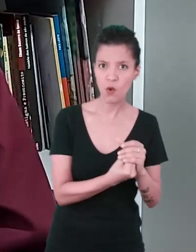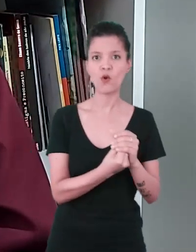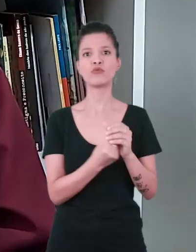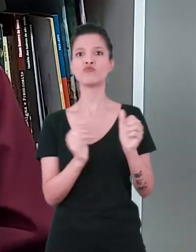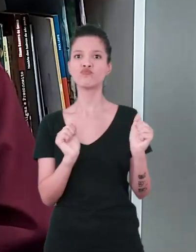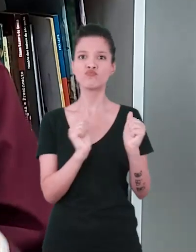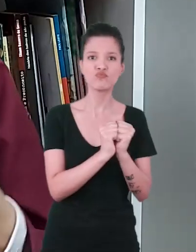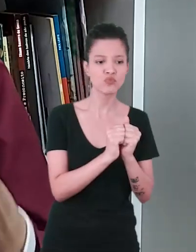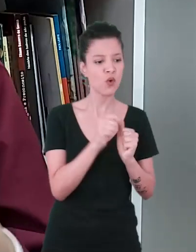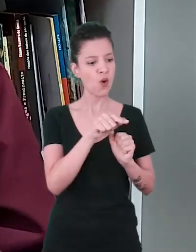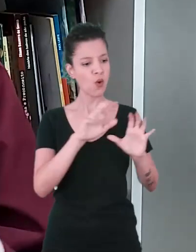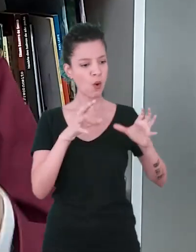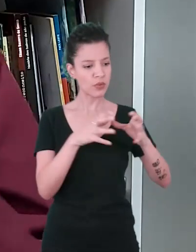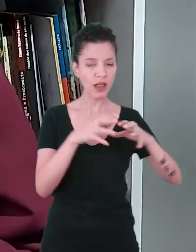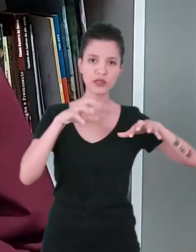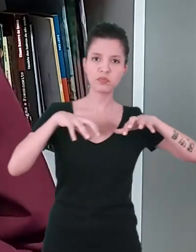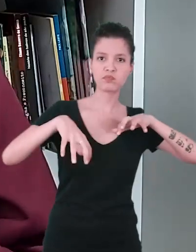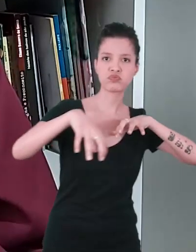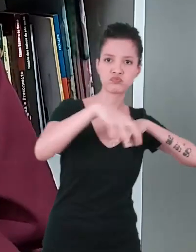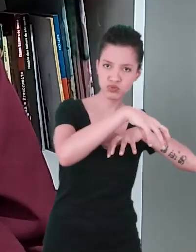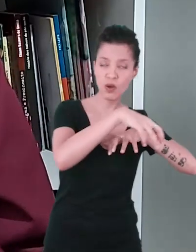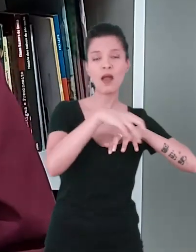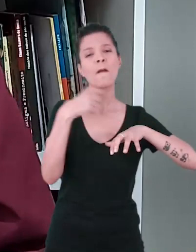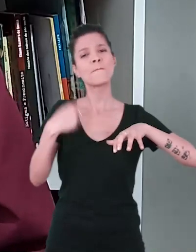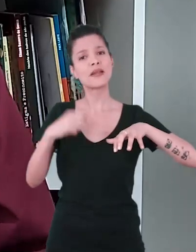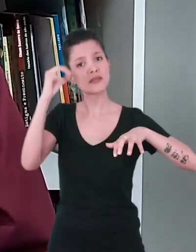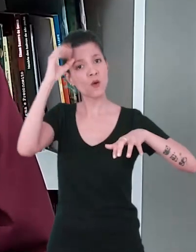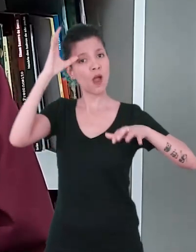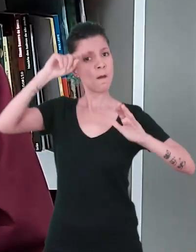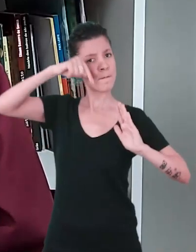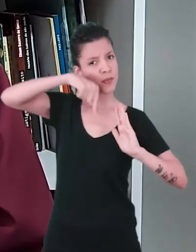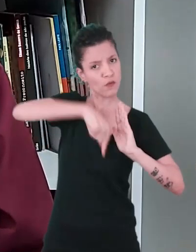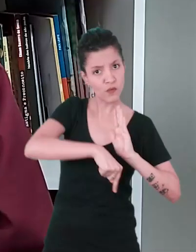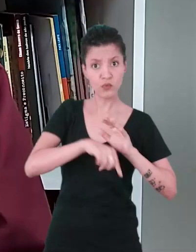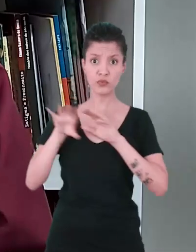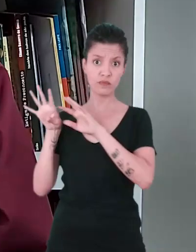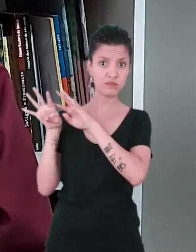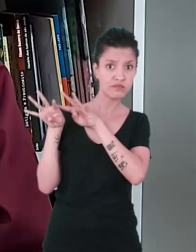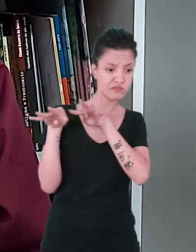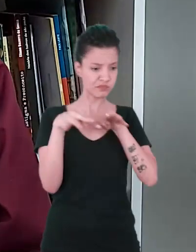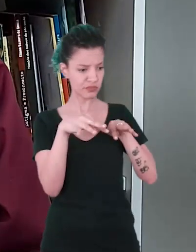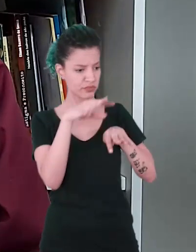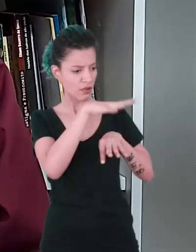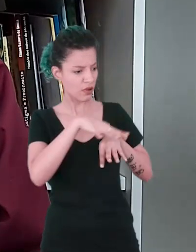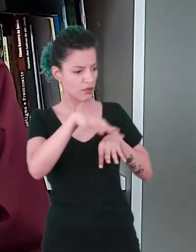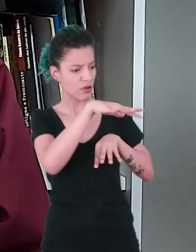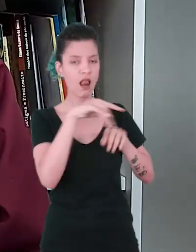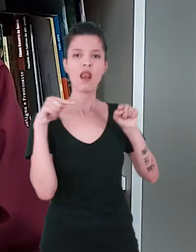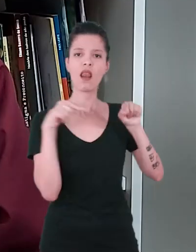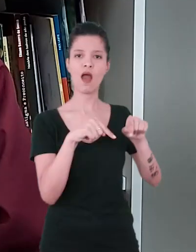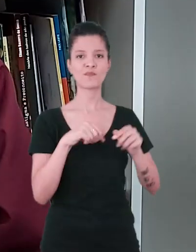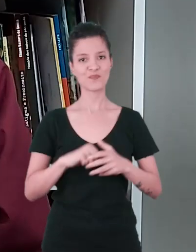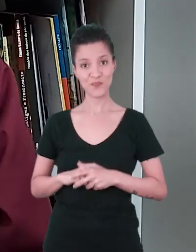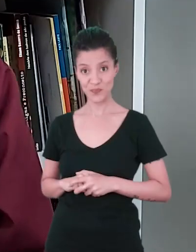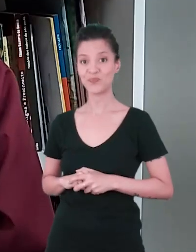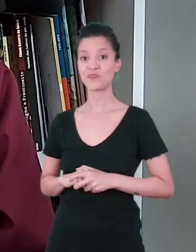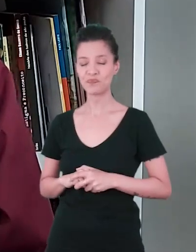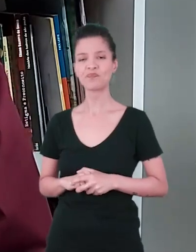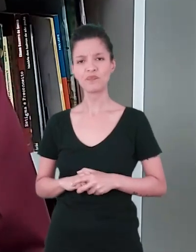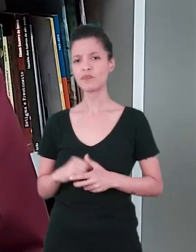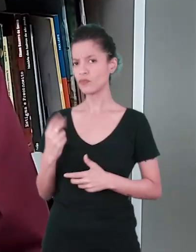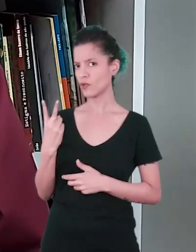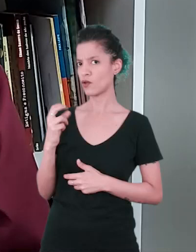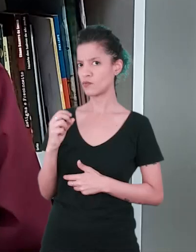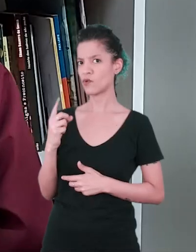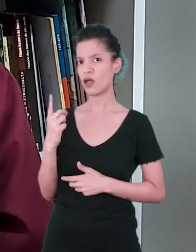o entorno, e aprofundar mais o conhecimento e dar mais visibilidade para esses espaços. Depois, em 2014,